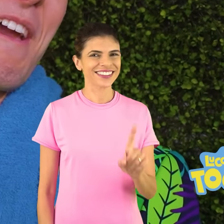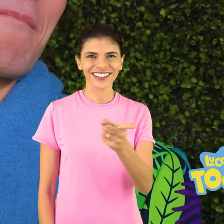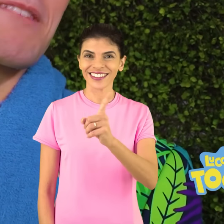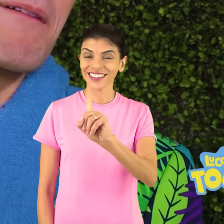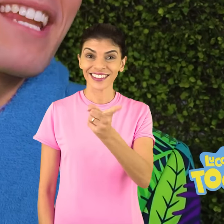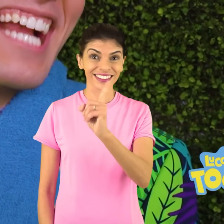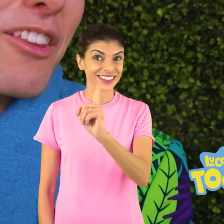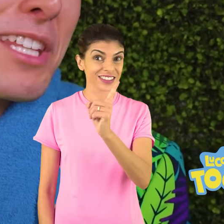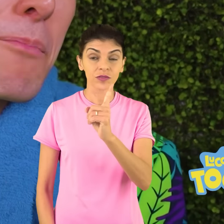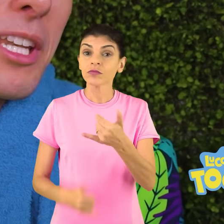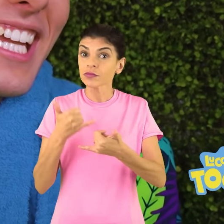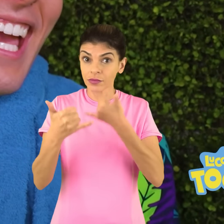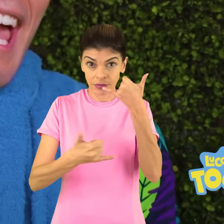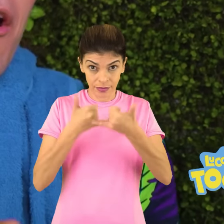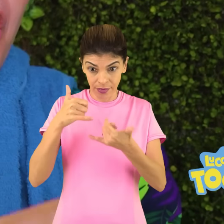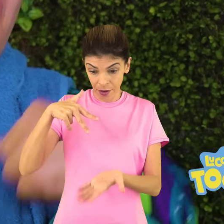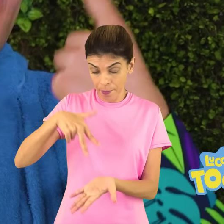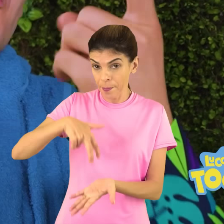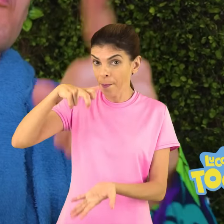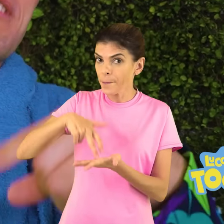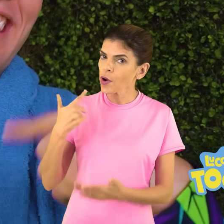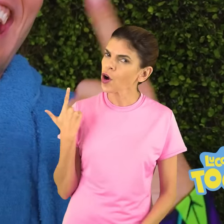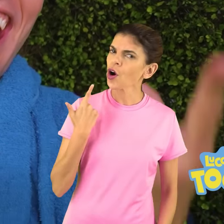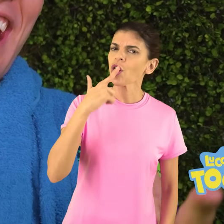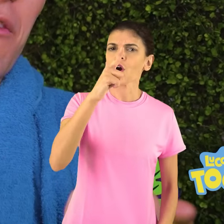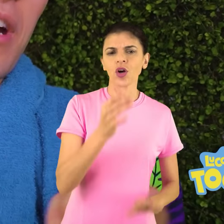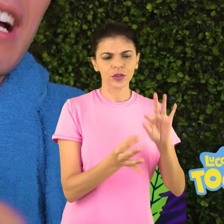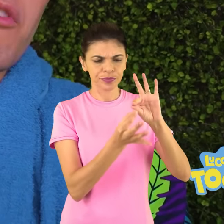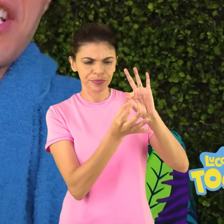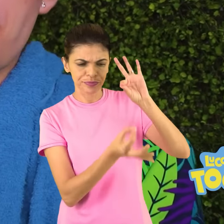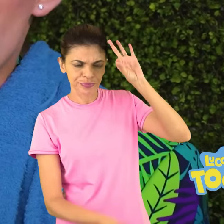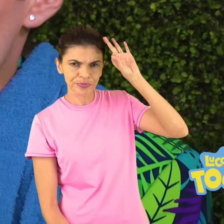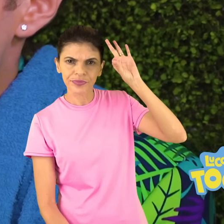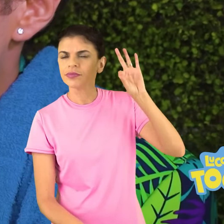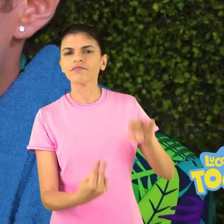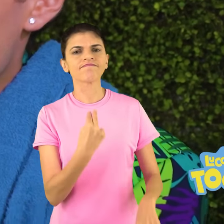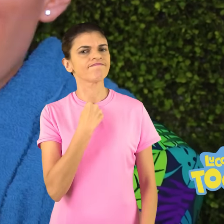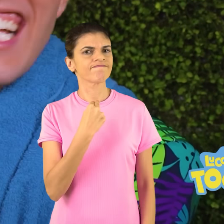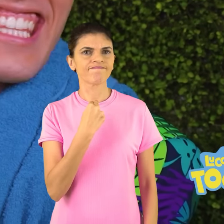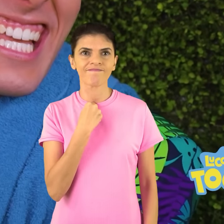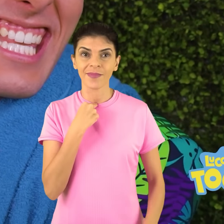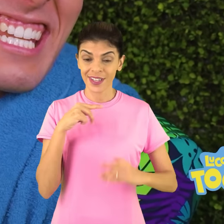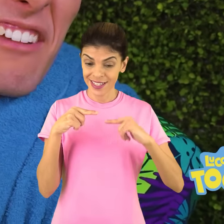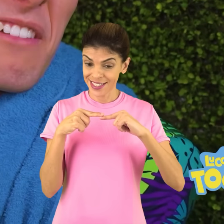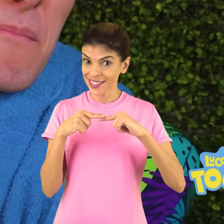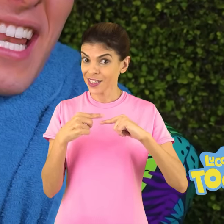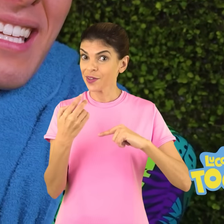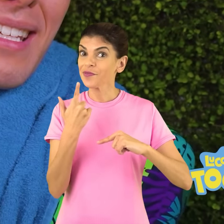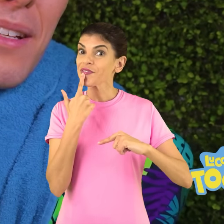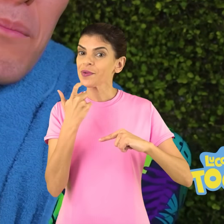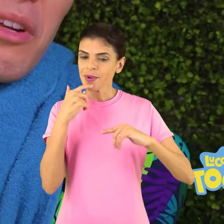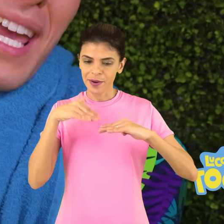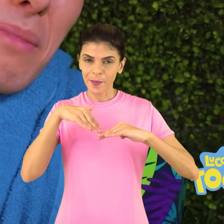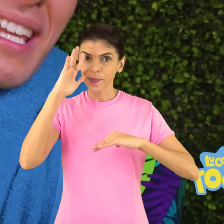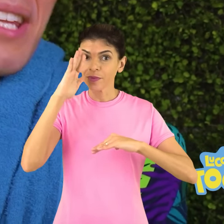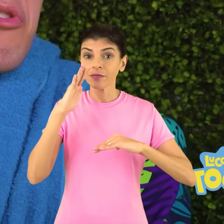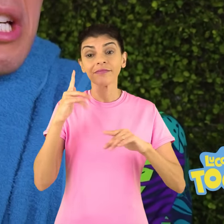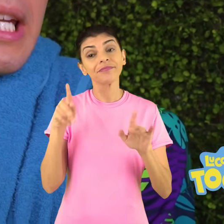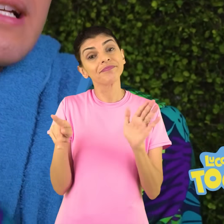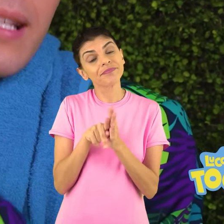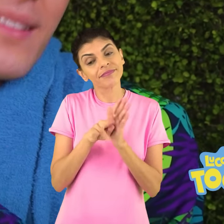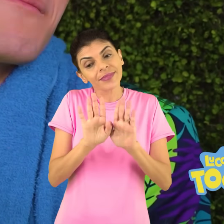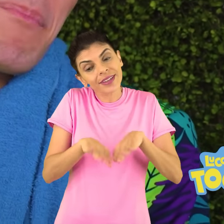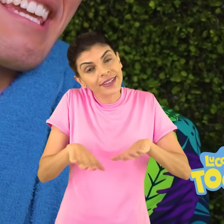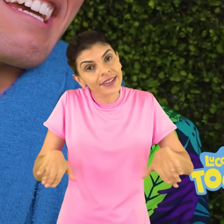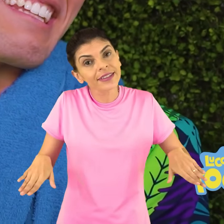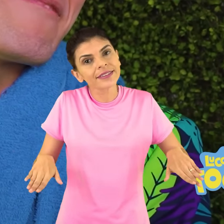Mas pra brincar no trampolim É outra régua Você não pode passar Dessa linha vermelha aqui Porque é brinquedo